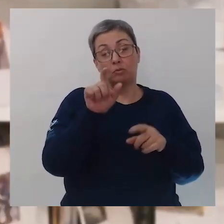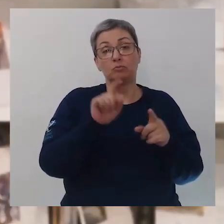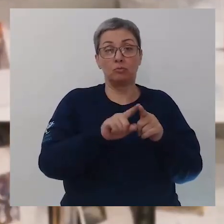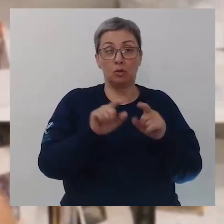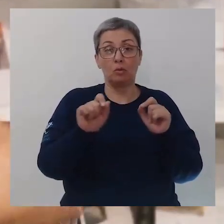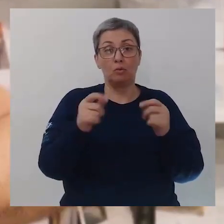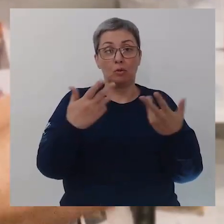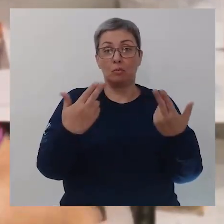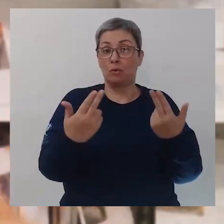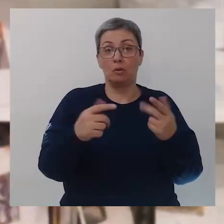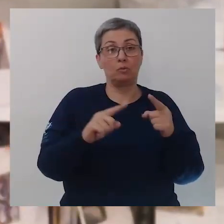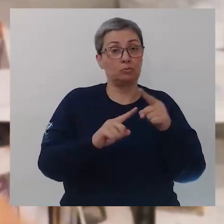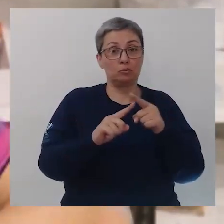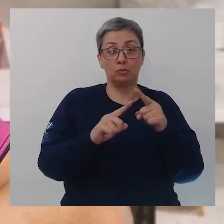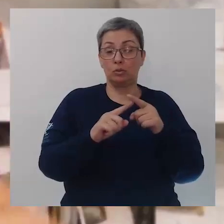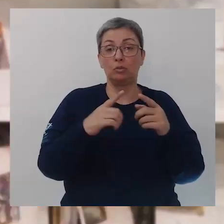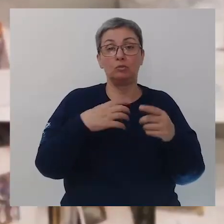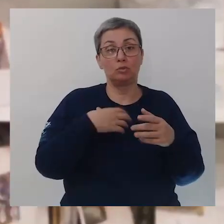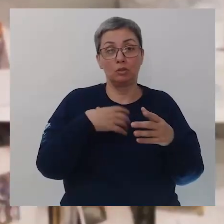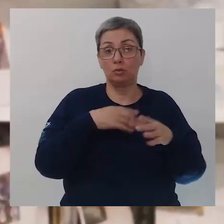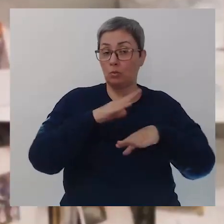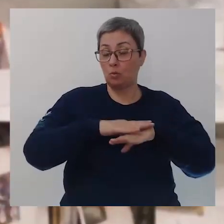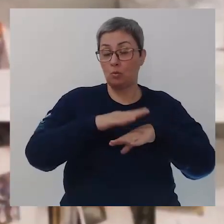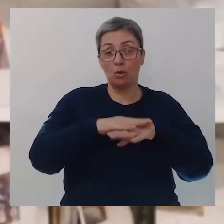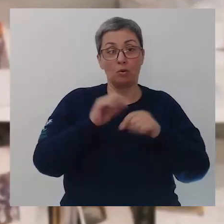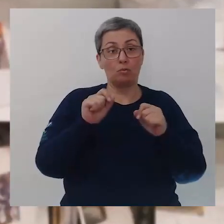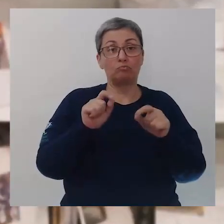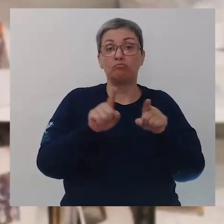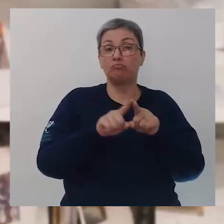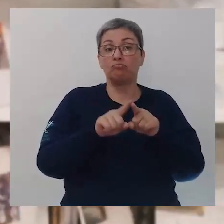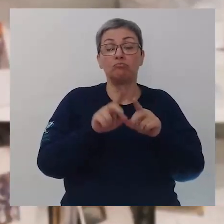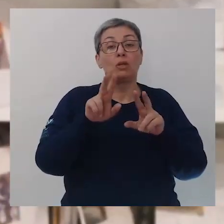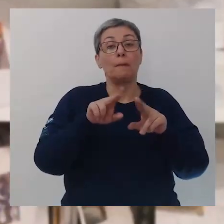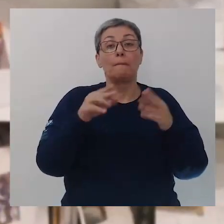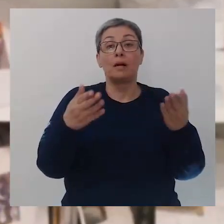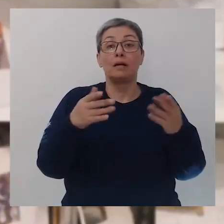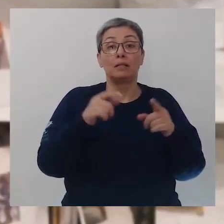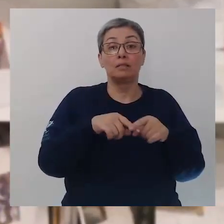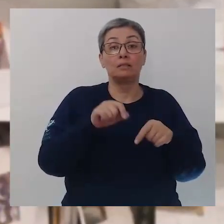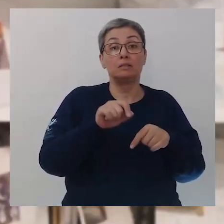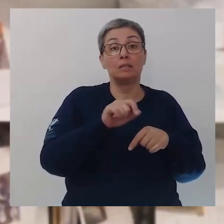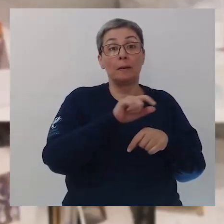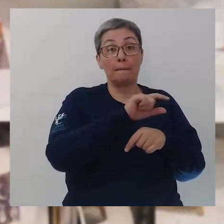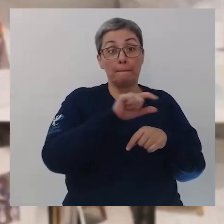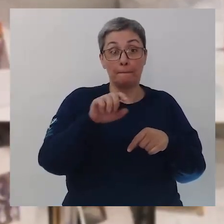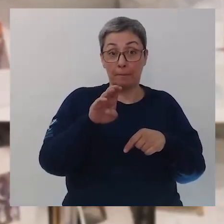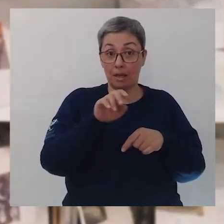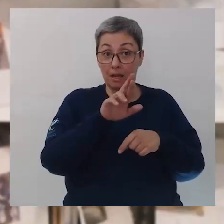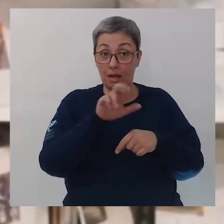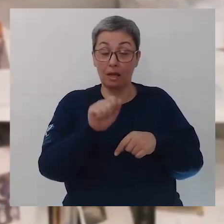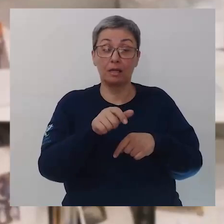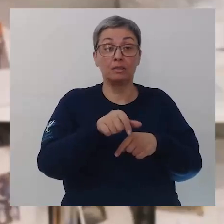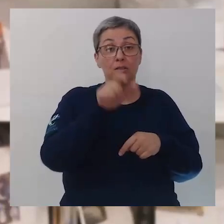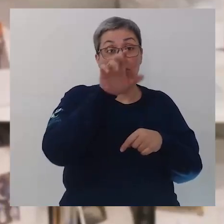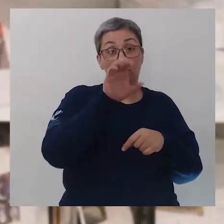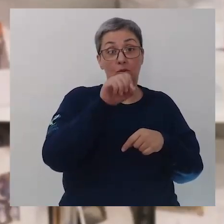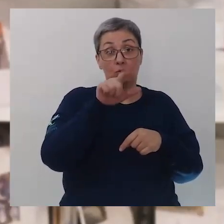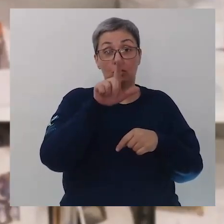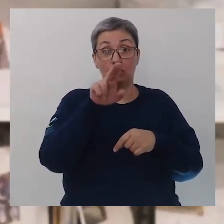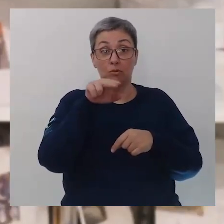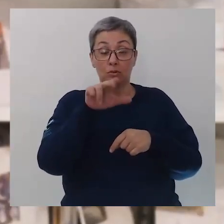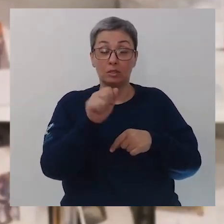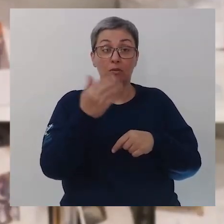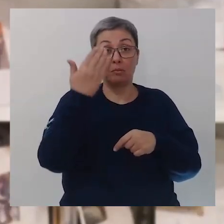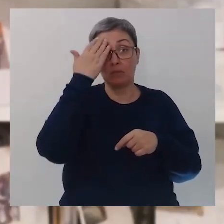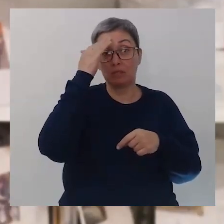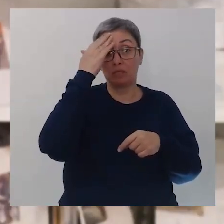está falando do mesmo modo de fazer um gráfico, porém, quando é barras é vertical e quando é colunas é horizontal, ok? Vamos